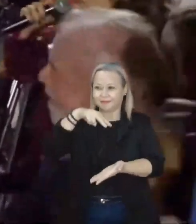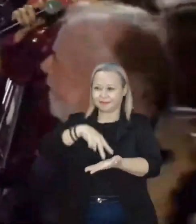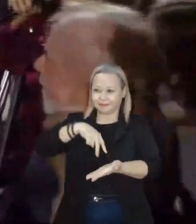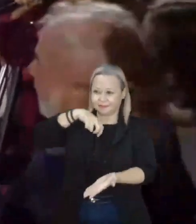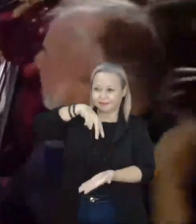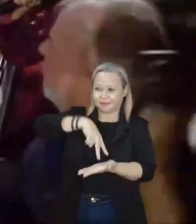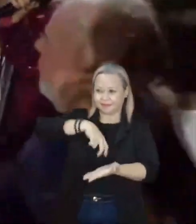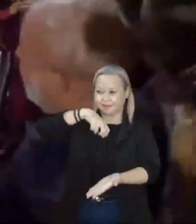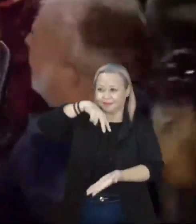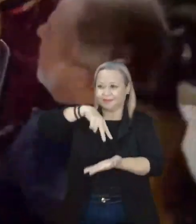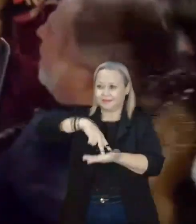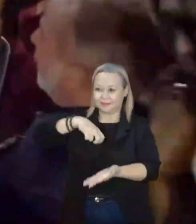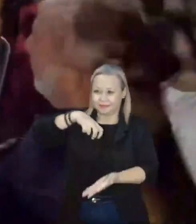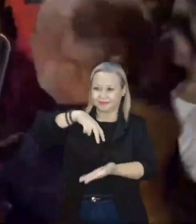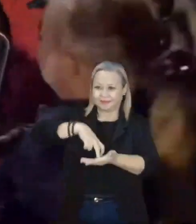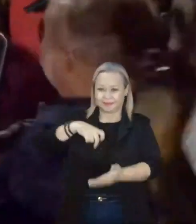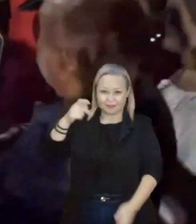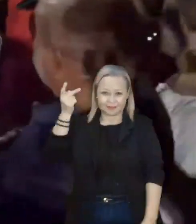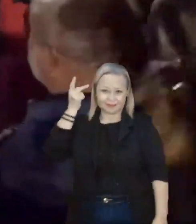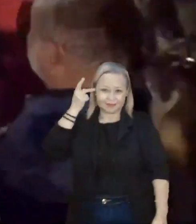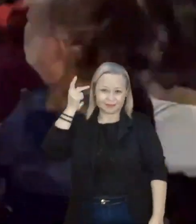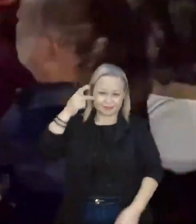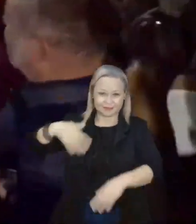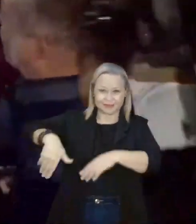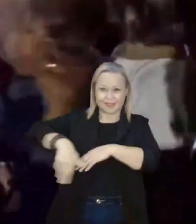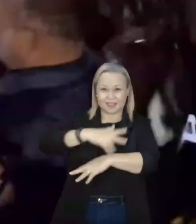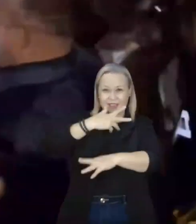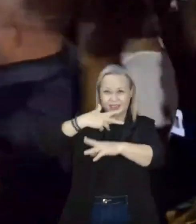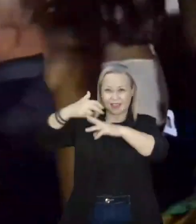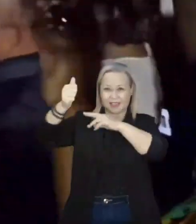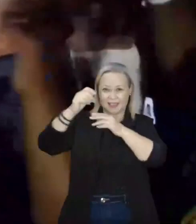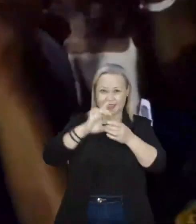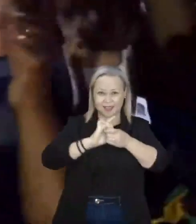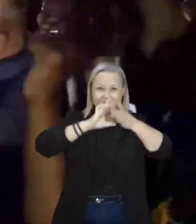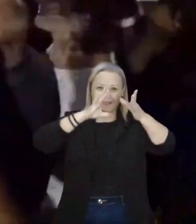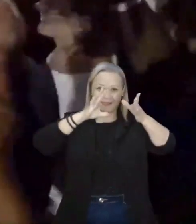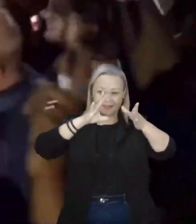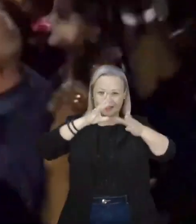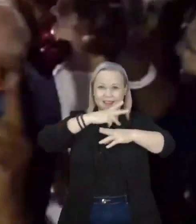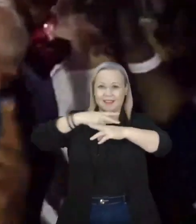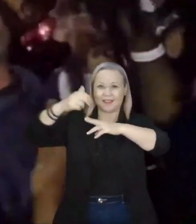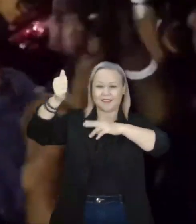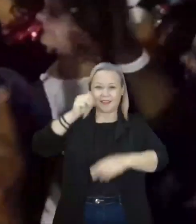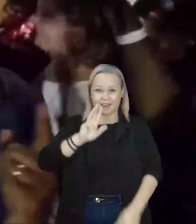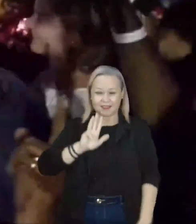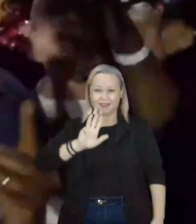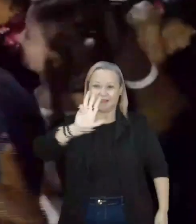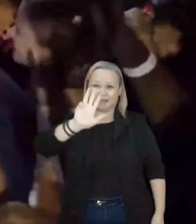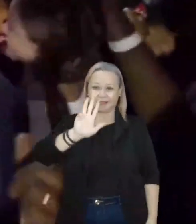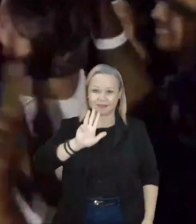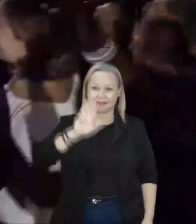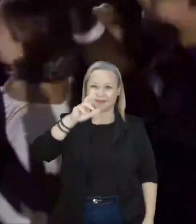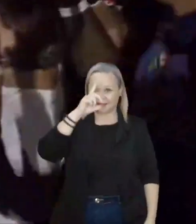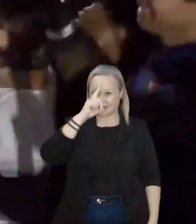Avenida Paulista, é a vitória da democracia, a vitória de Lula, Alckmin.